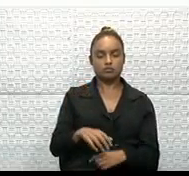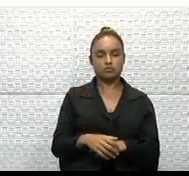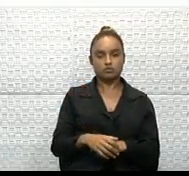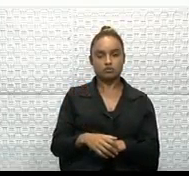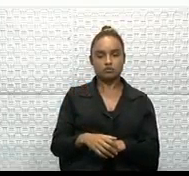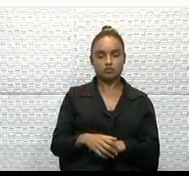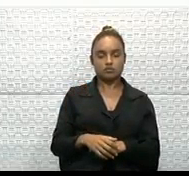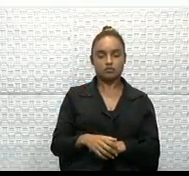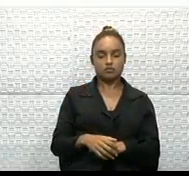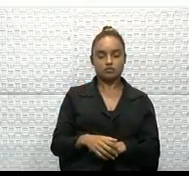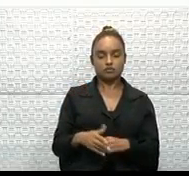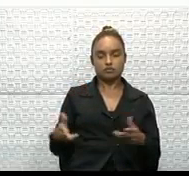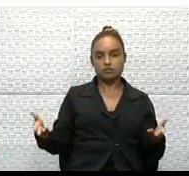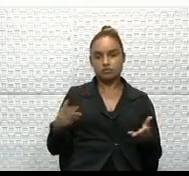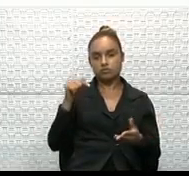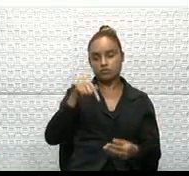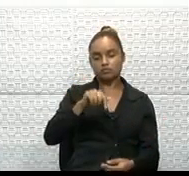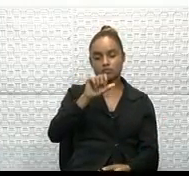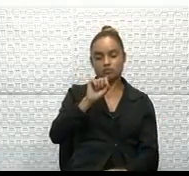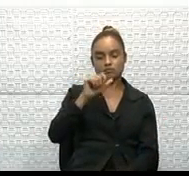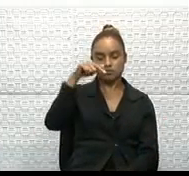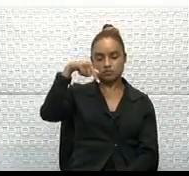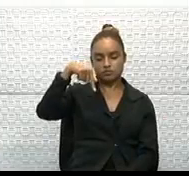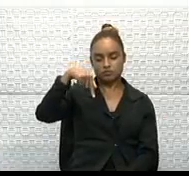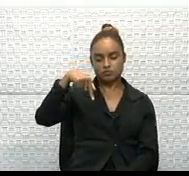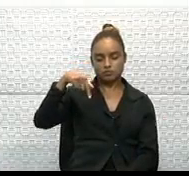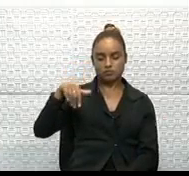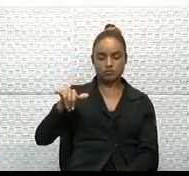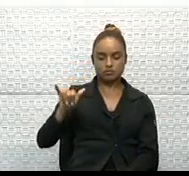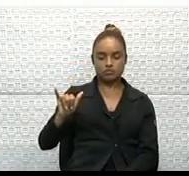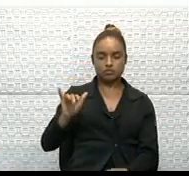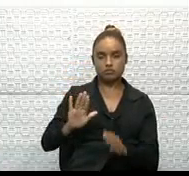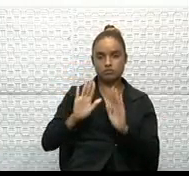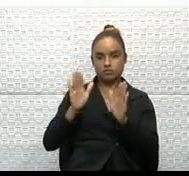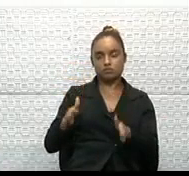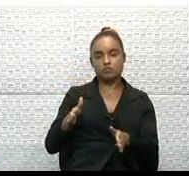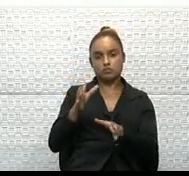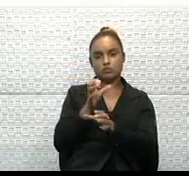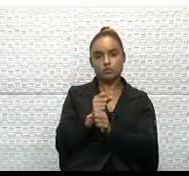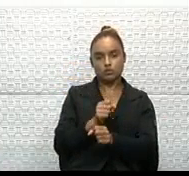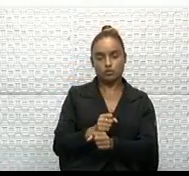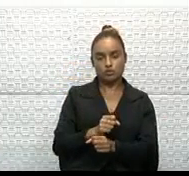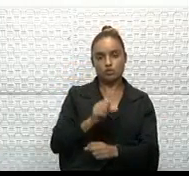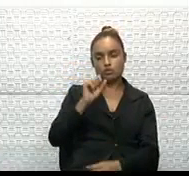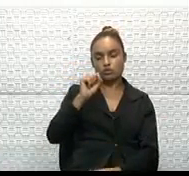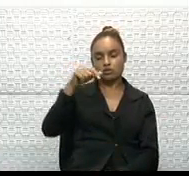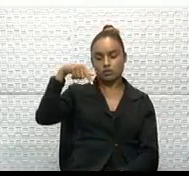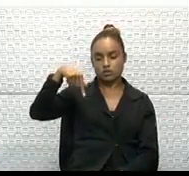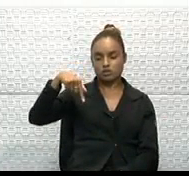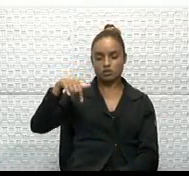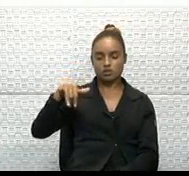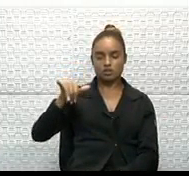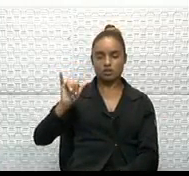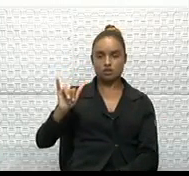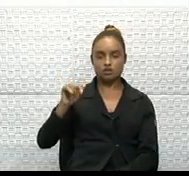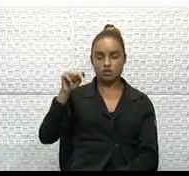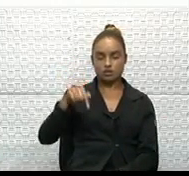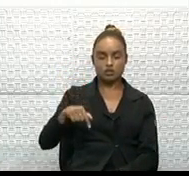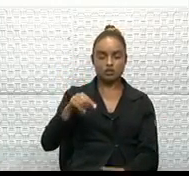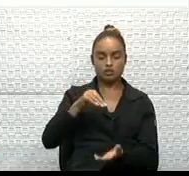78,75. E assim nós chegamos no SQ de y. Calculamos já o SQ de x, agora o SQ de y.